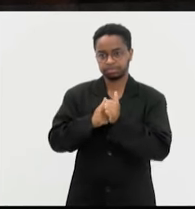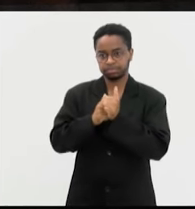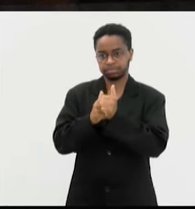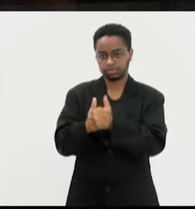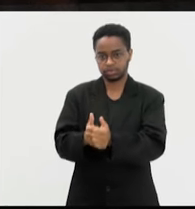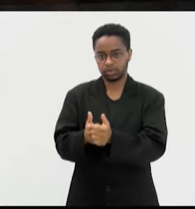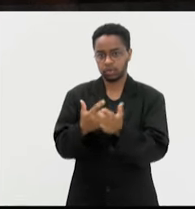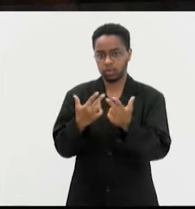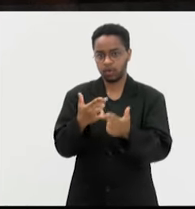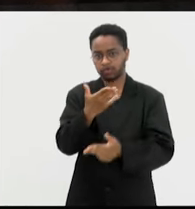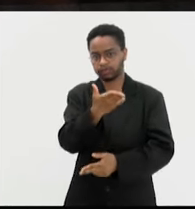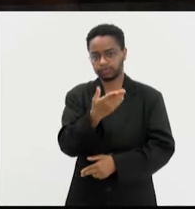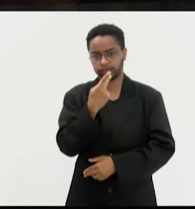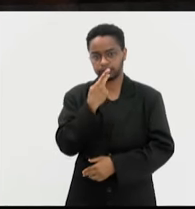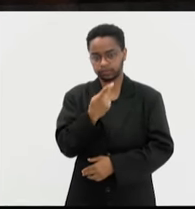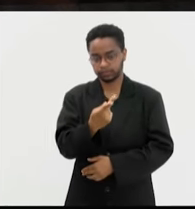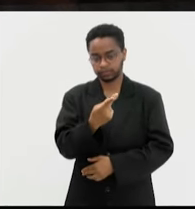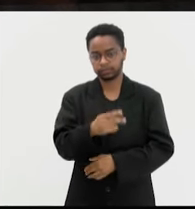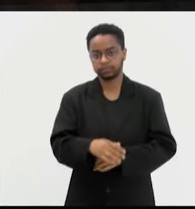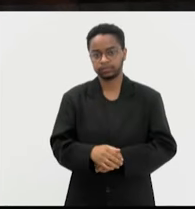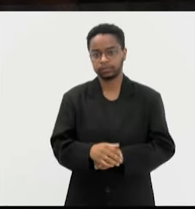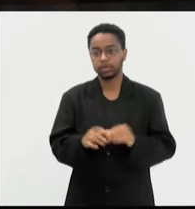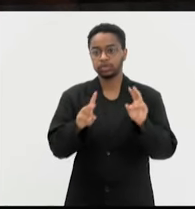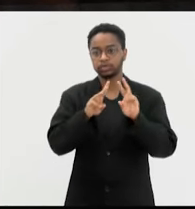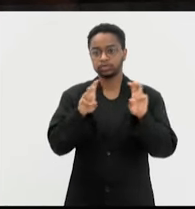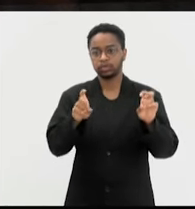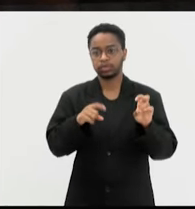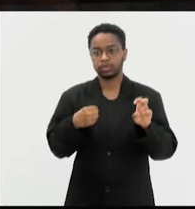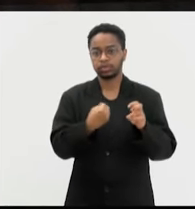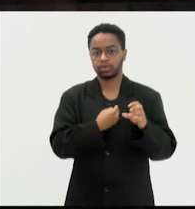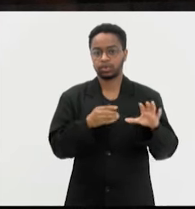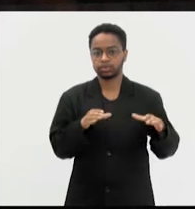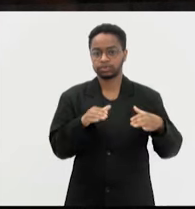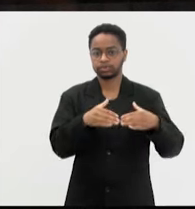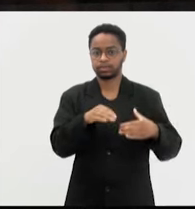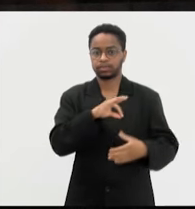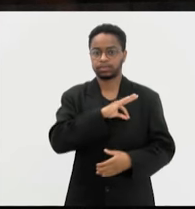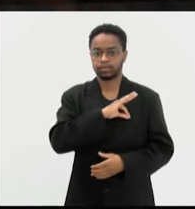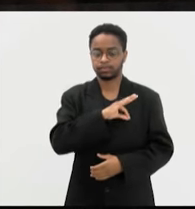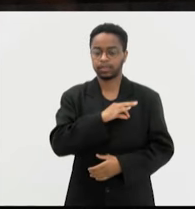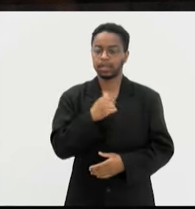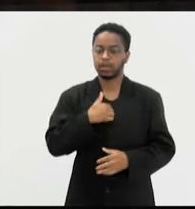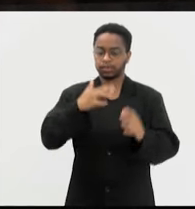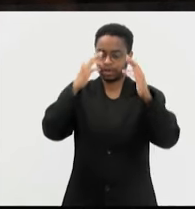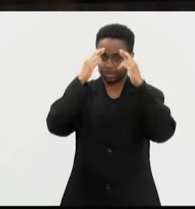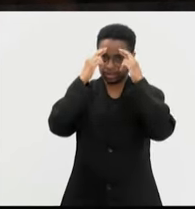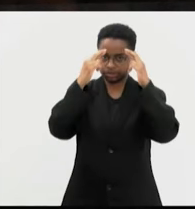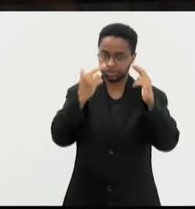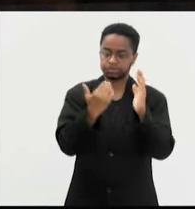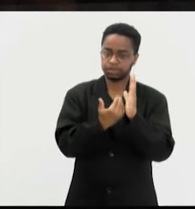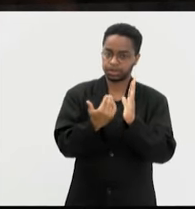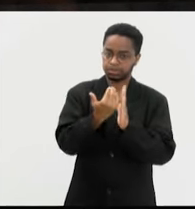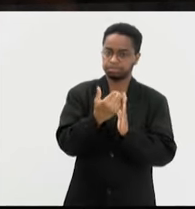junto com vossa excelência falando da nossa Corporação Corporação que eu respeito que eu tenho orgulho desde